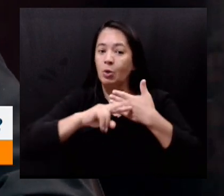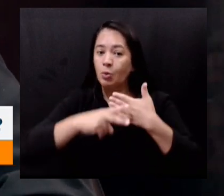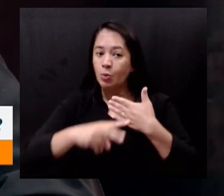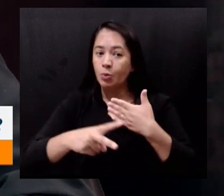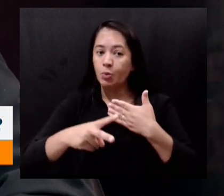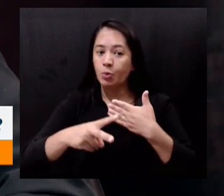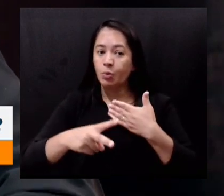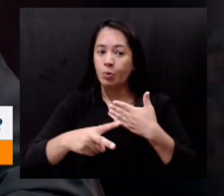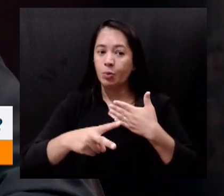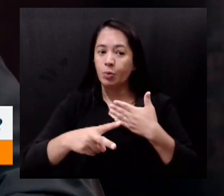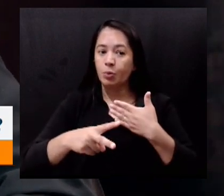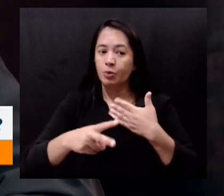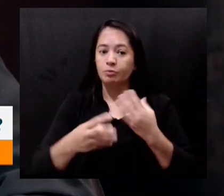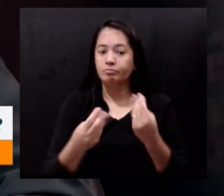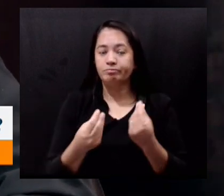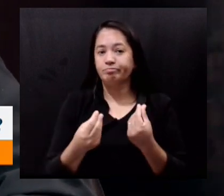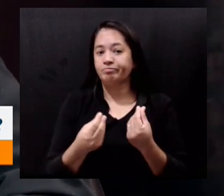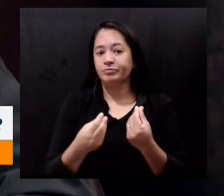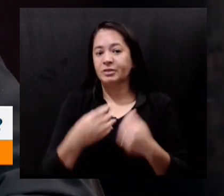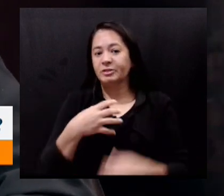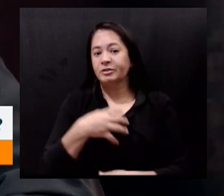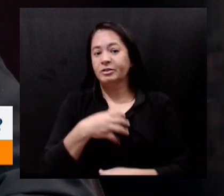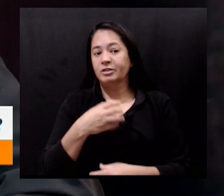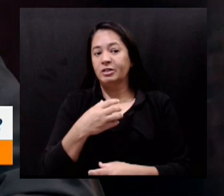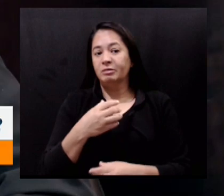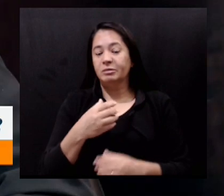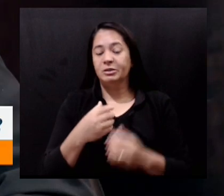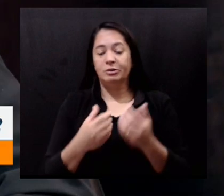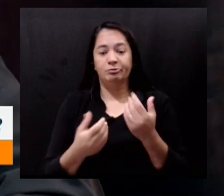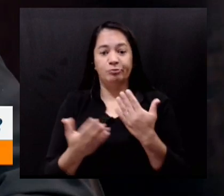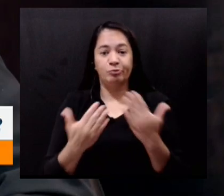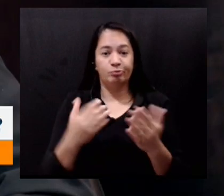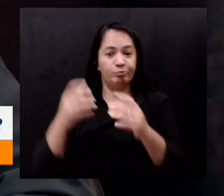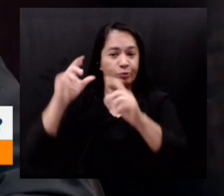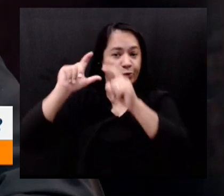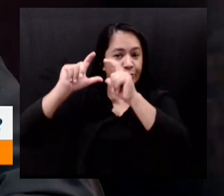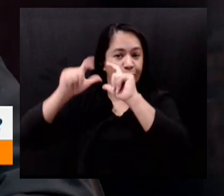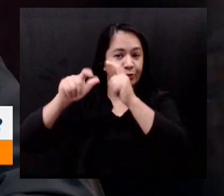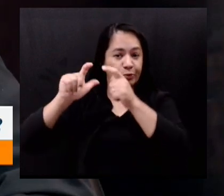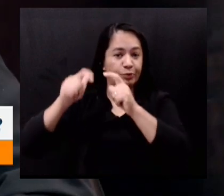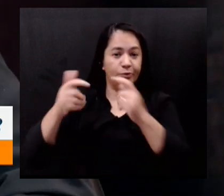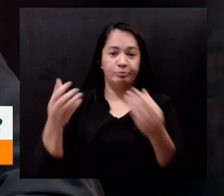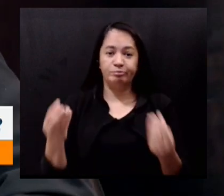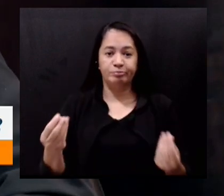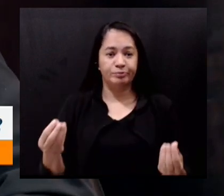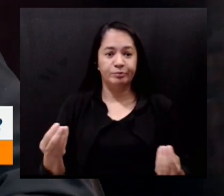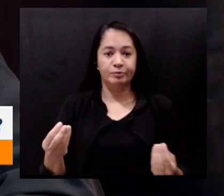enfim, sintomas associados a transtorno mesmo, né, transtorno, psíquicos.